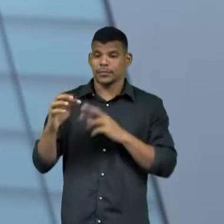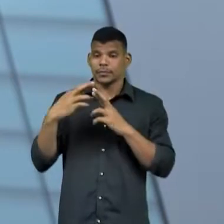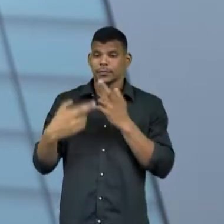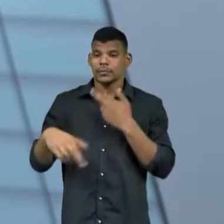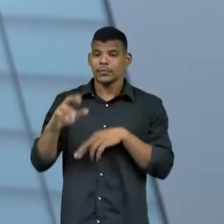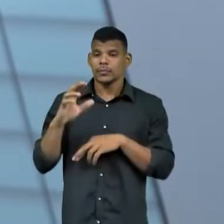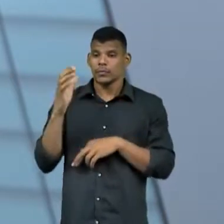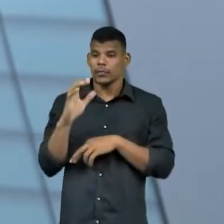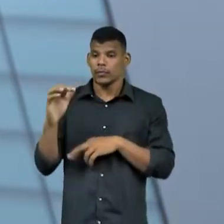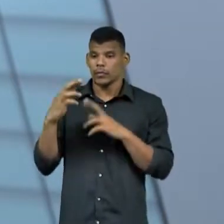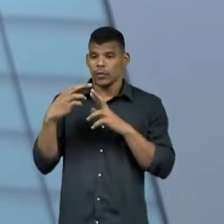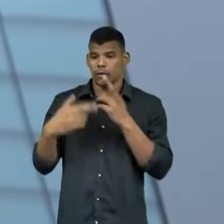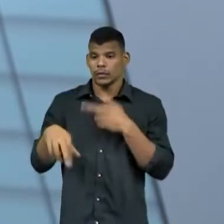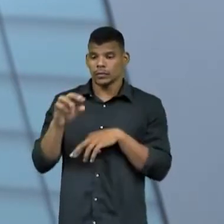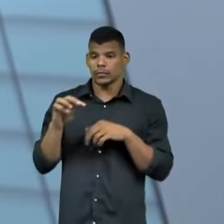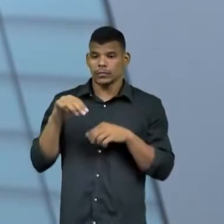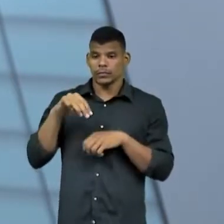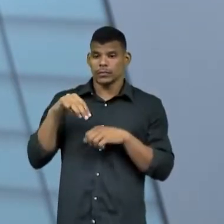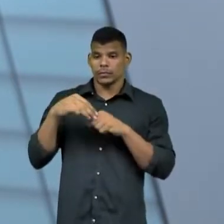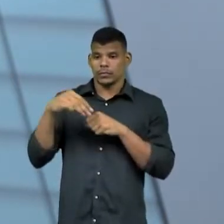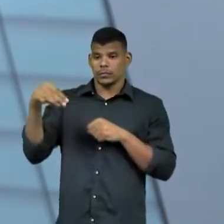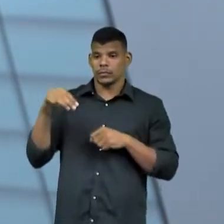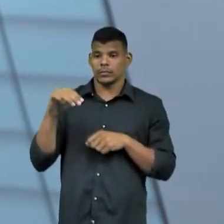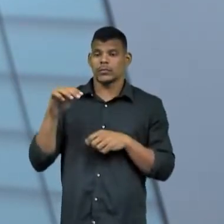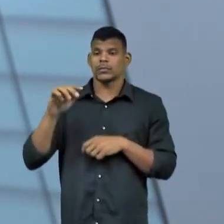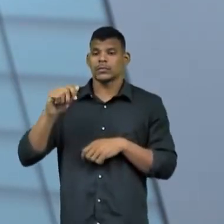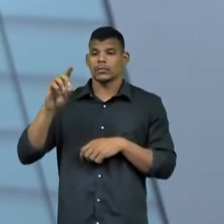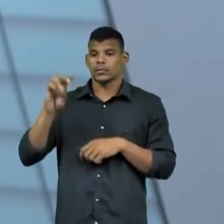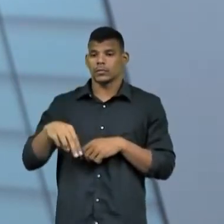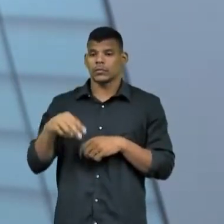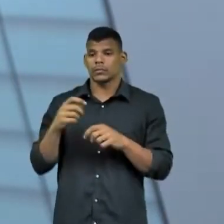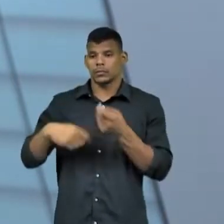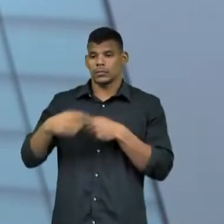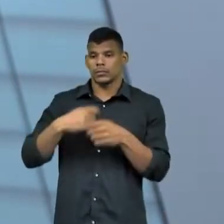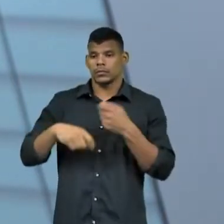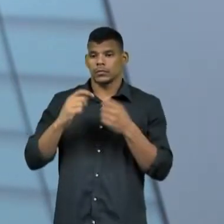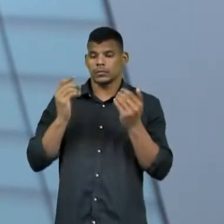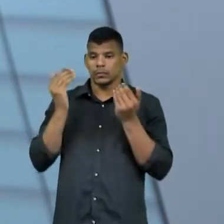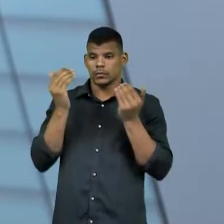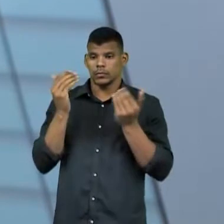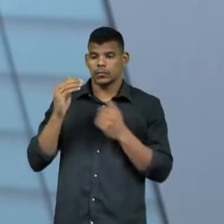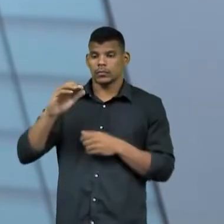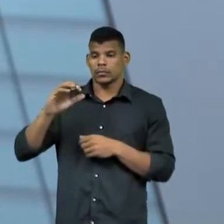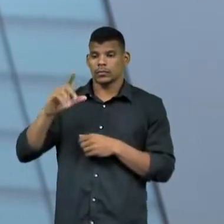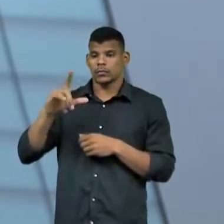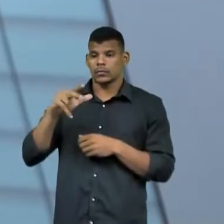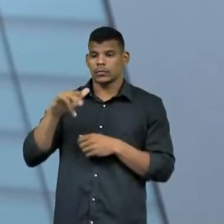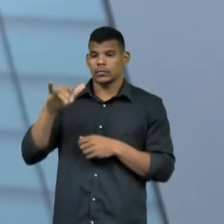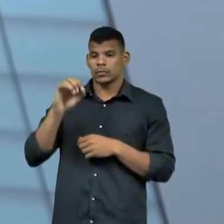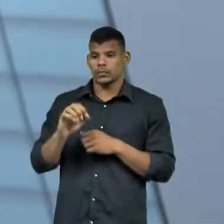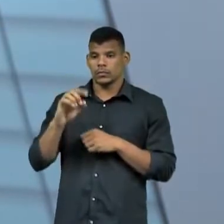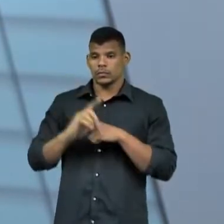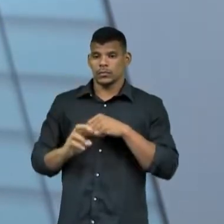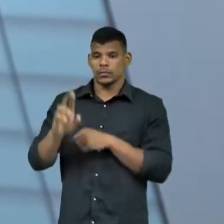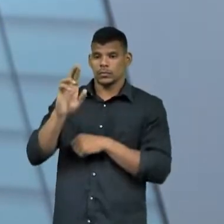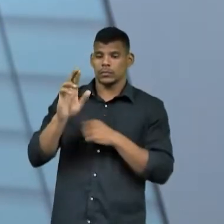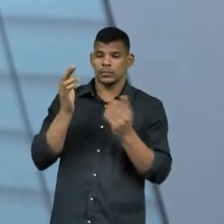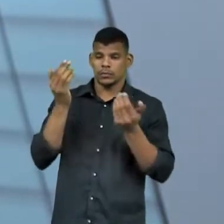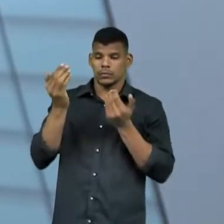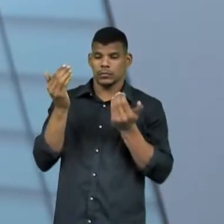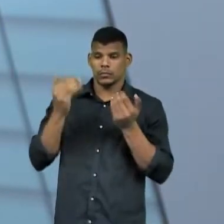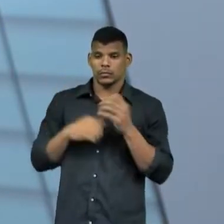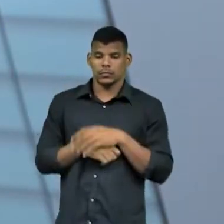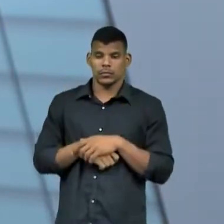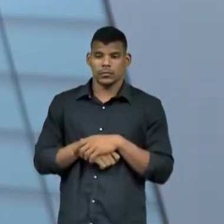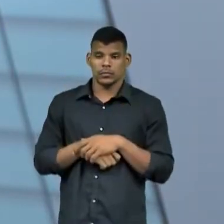religião mestre em administração de negócio ele também é psicólogo Clínico Doutor em psicologia